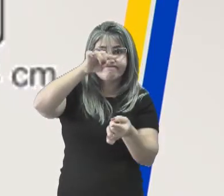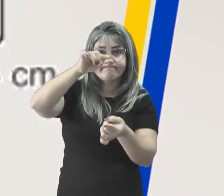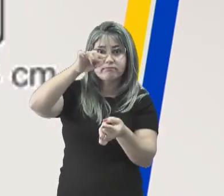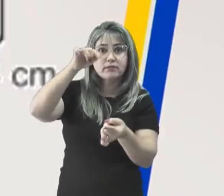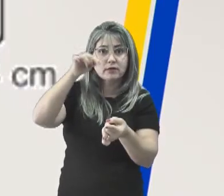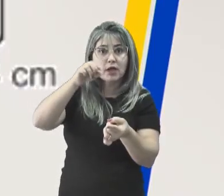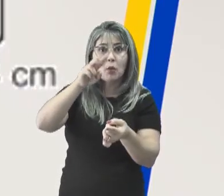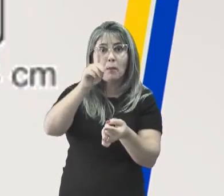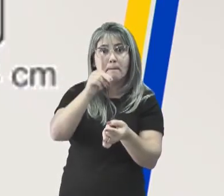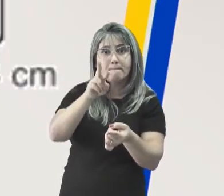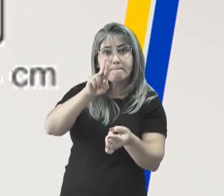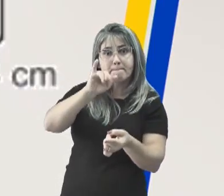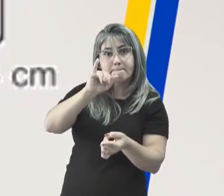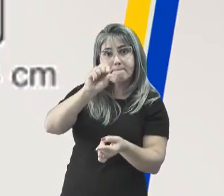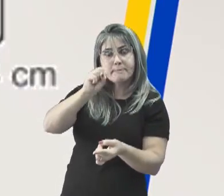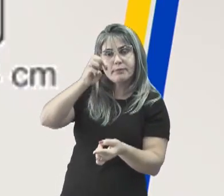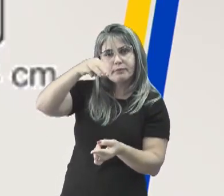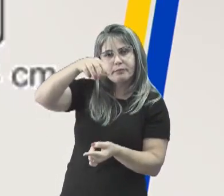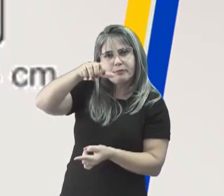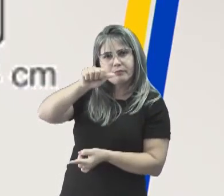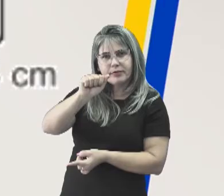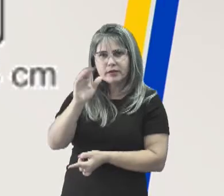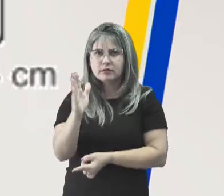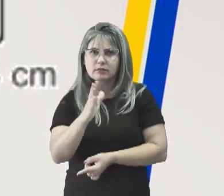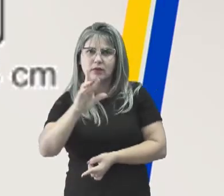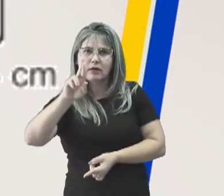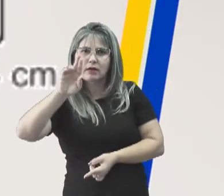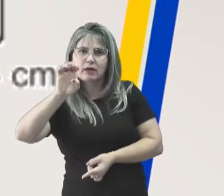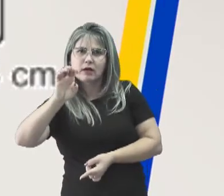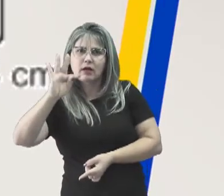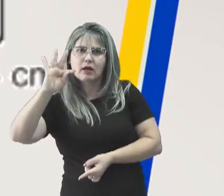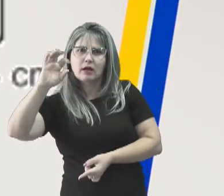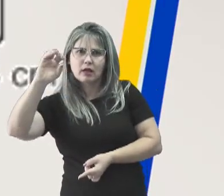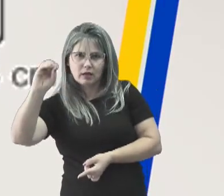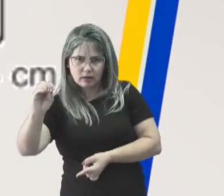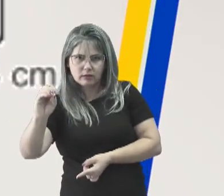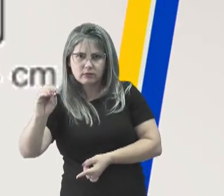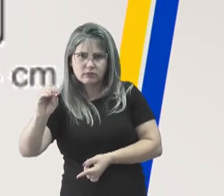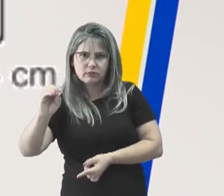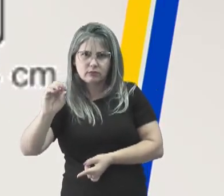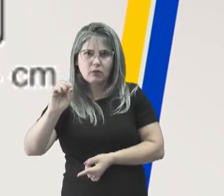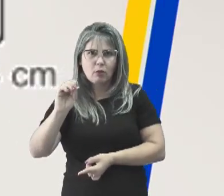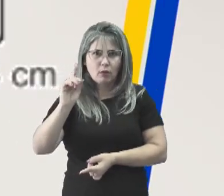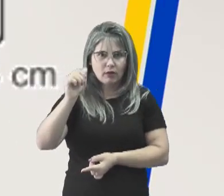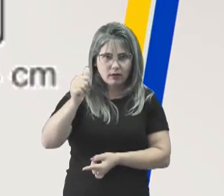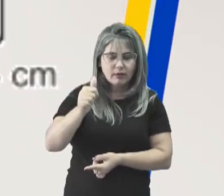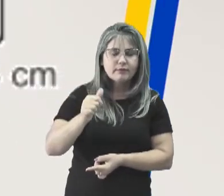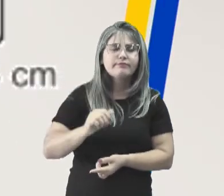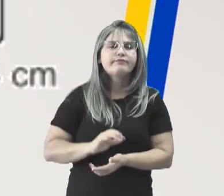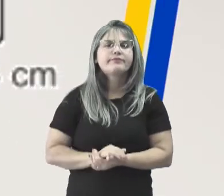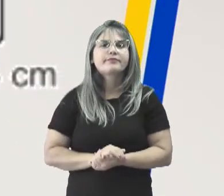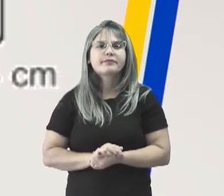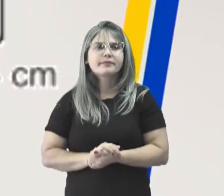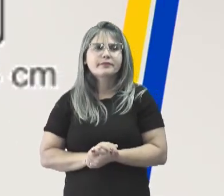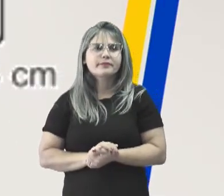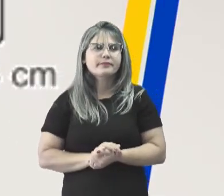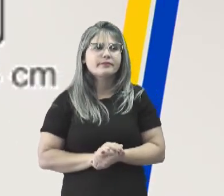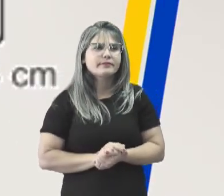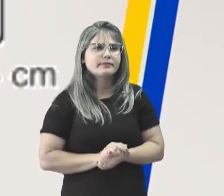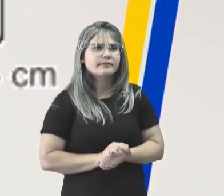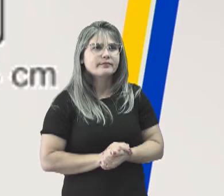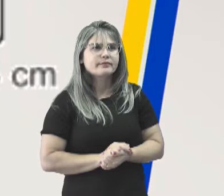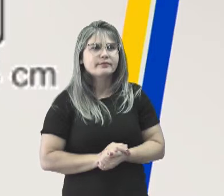bloco retangular, prisma reto, prisma retangular. Já repeti várias vezes aqui desde a aula passada, então guarda essas